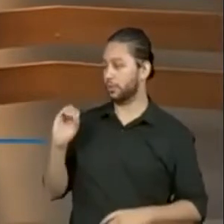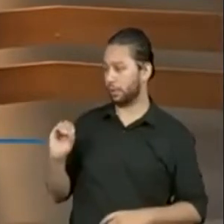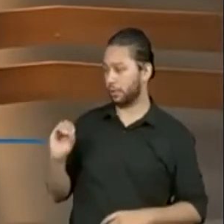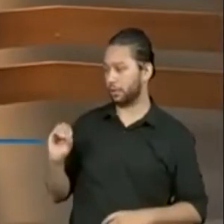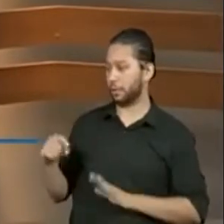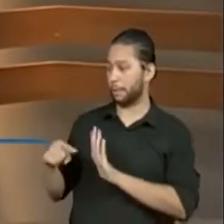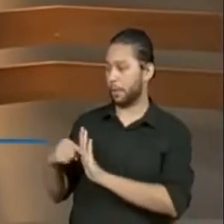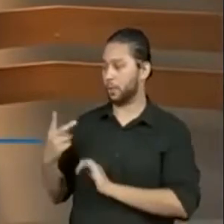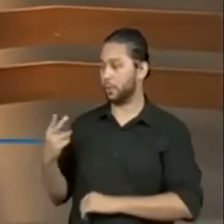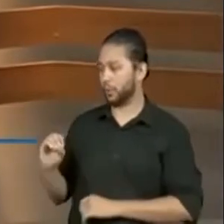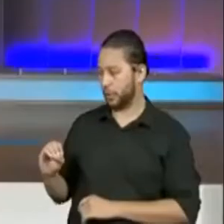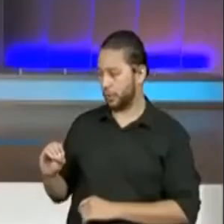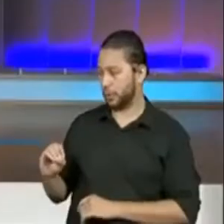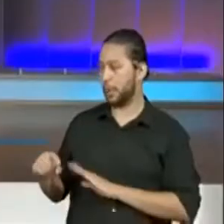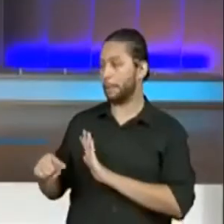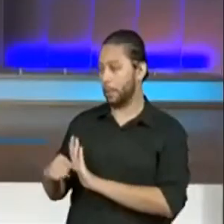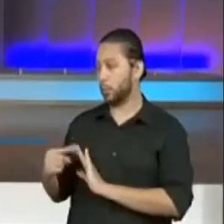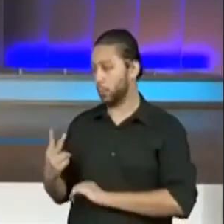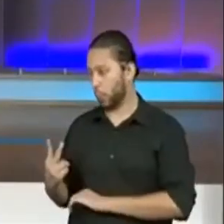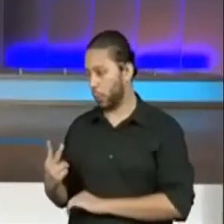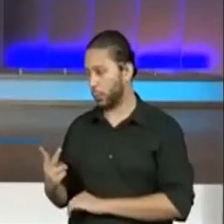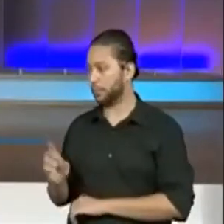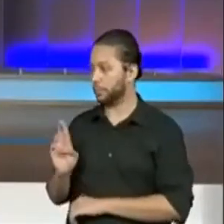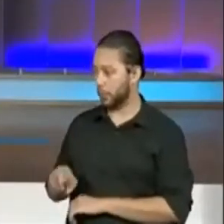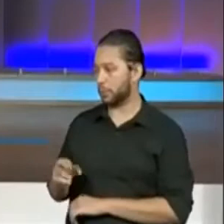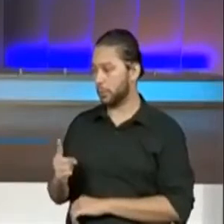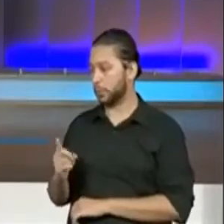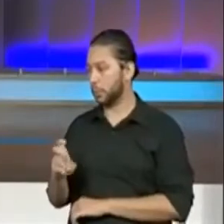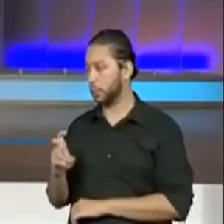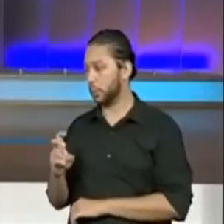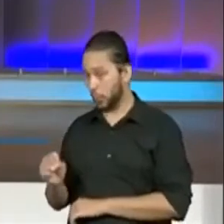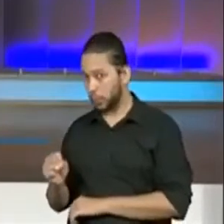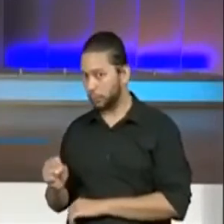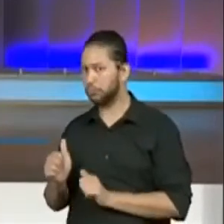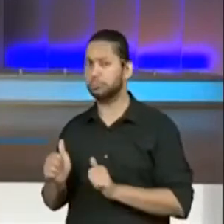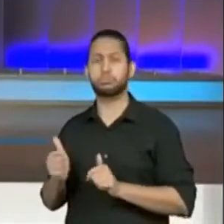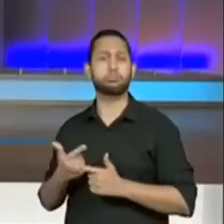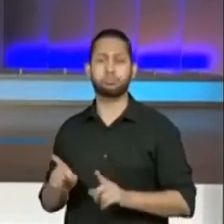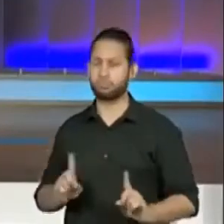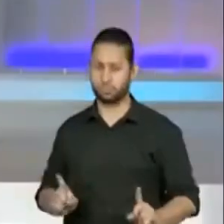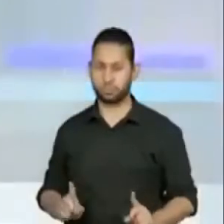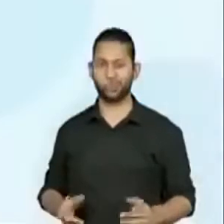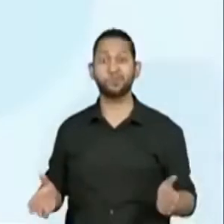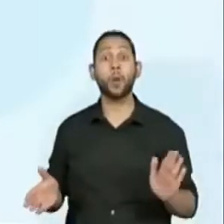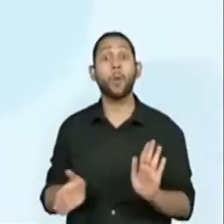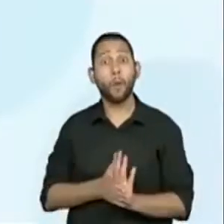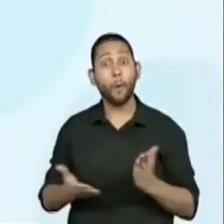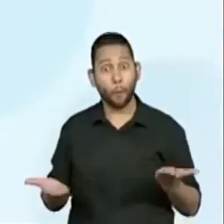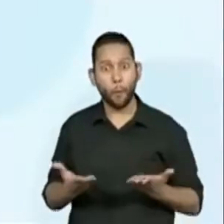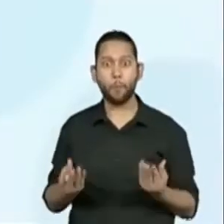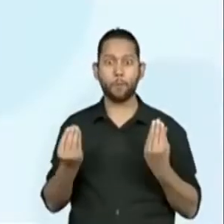algoritmo como vocês vão ver vem comigo que eu vou fazer aqui bora lá então agora 180